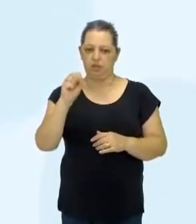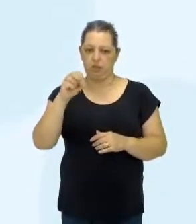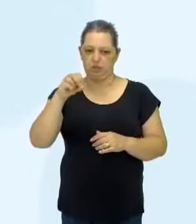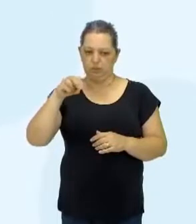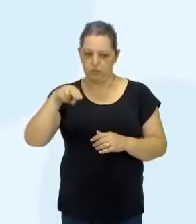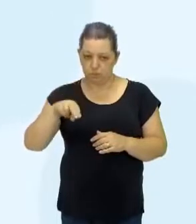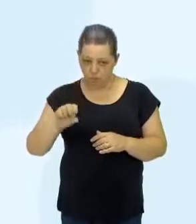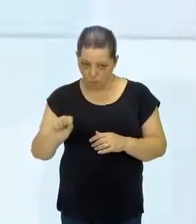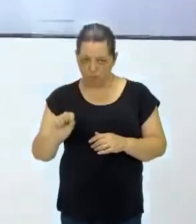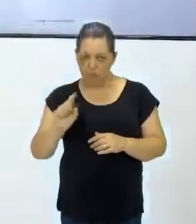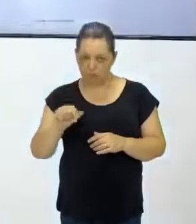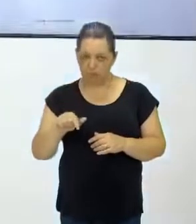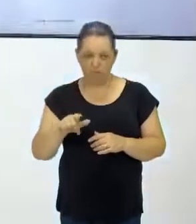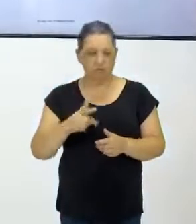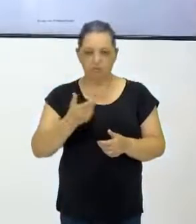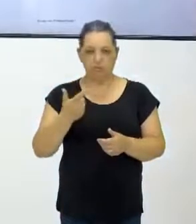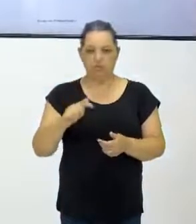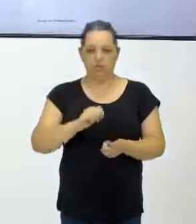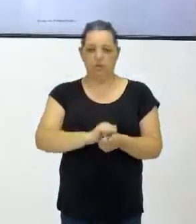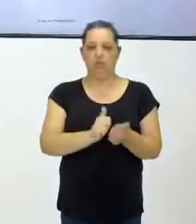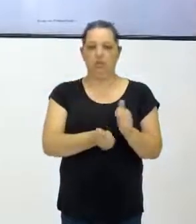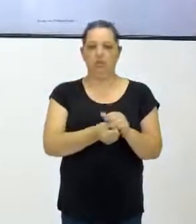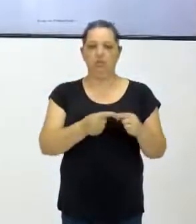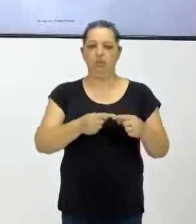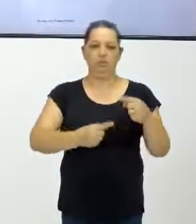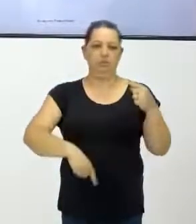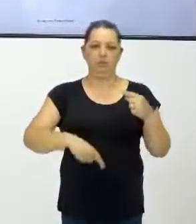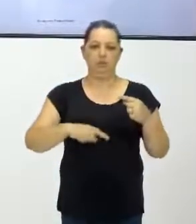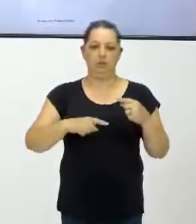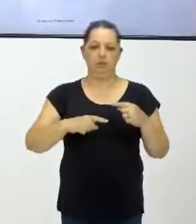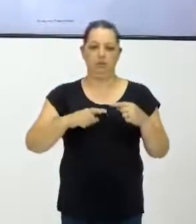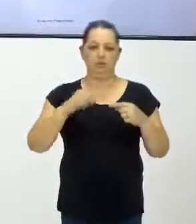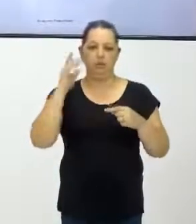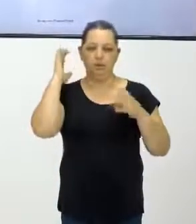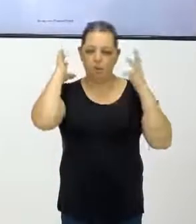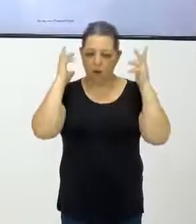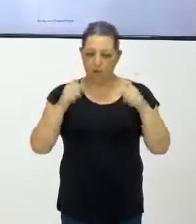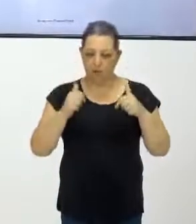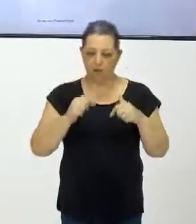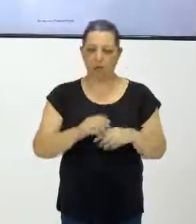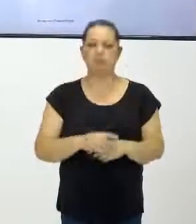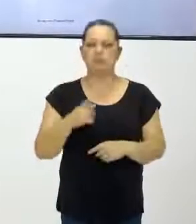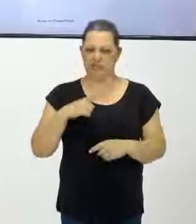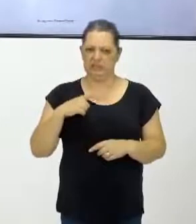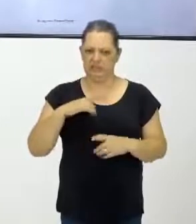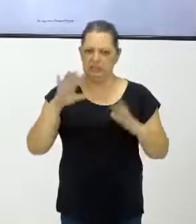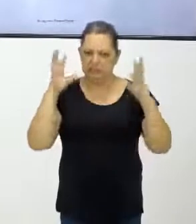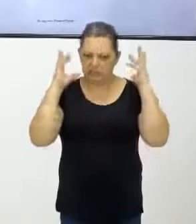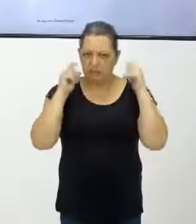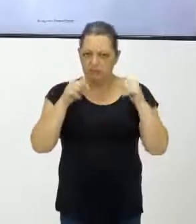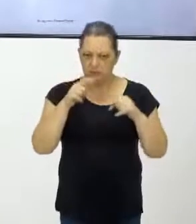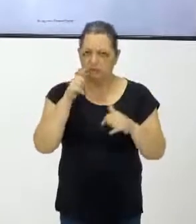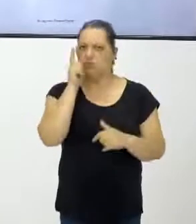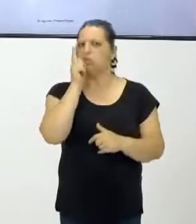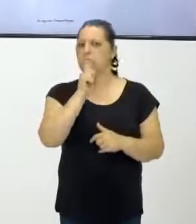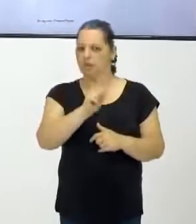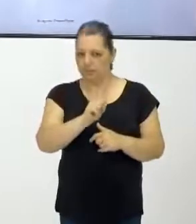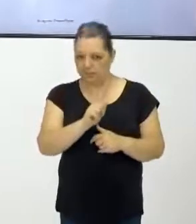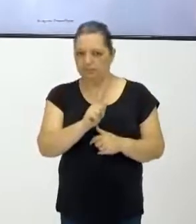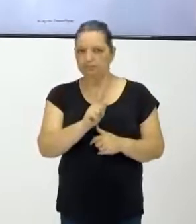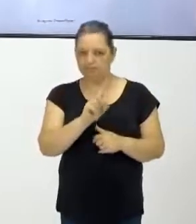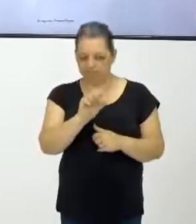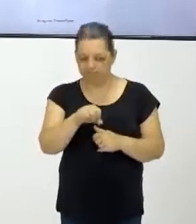não é adaptado, não se adaptou a ouvir esse tipo de som, né? Então a gente consegue ouvir o infrassom. Mas tem animais, né? Tem animais que conseguem, né?